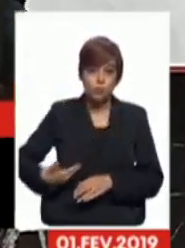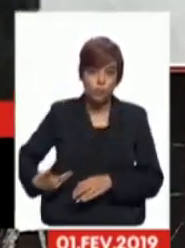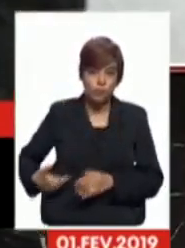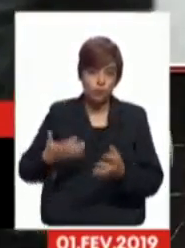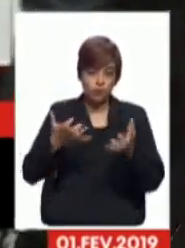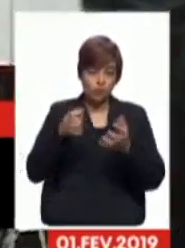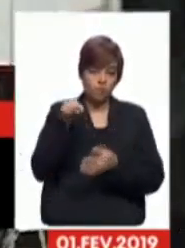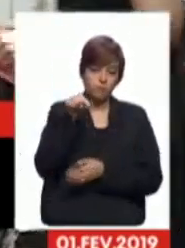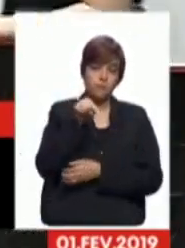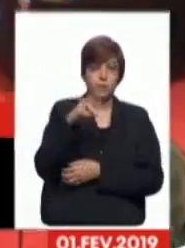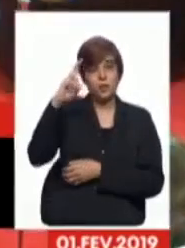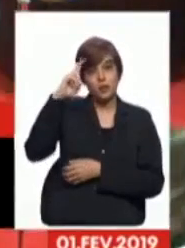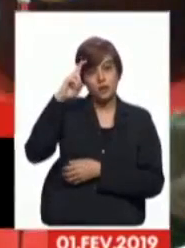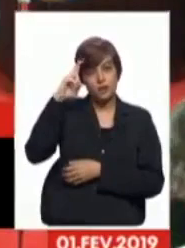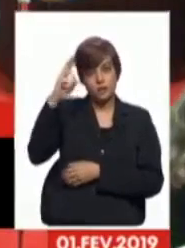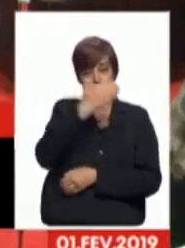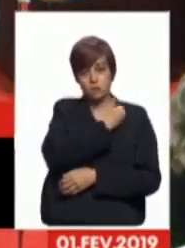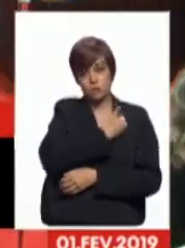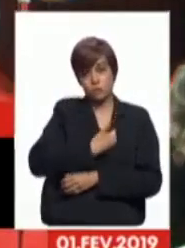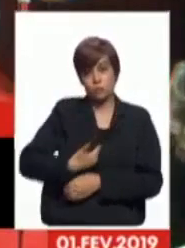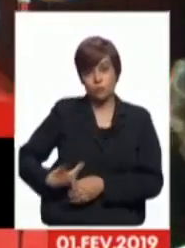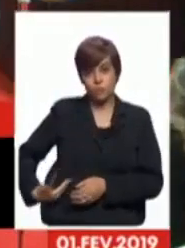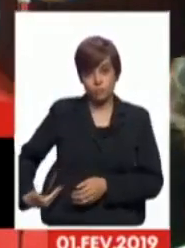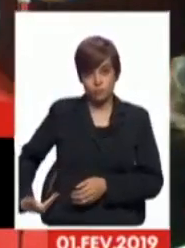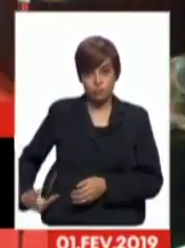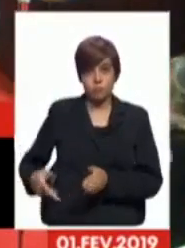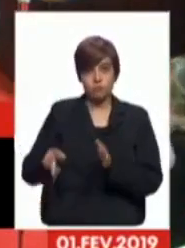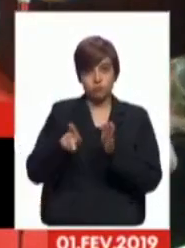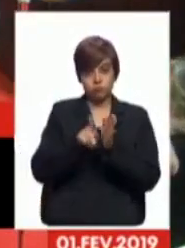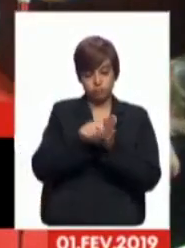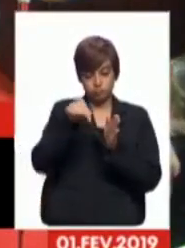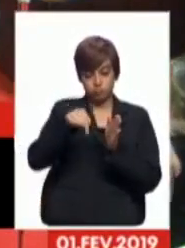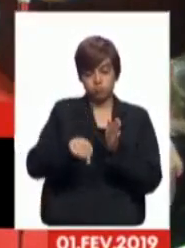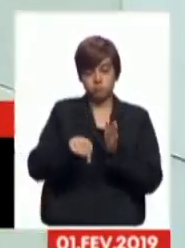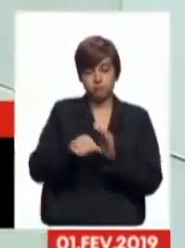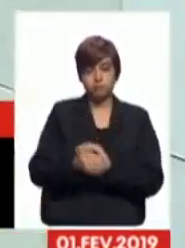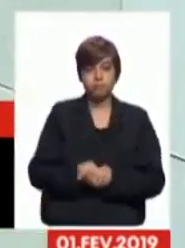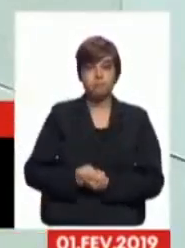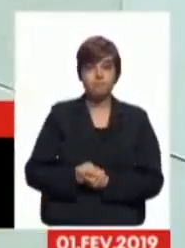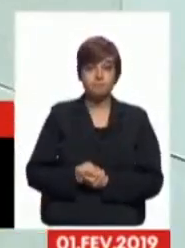ser o líder de governo na próxima legislatura.